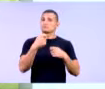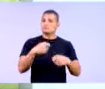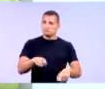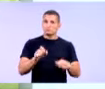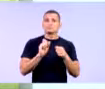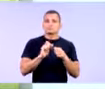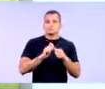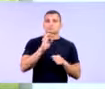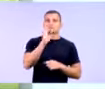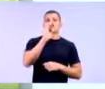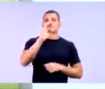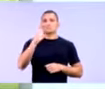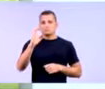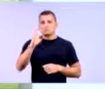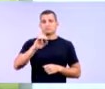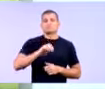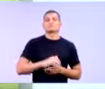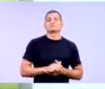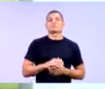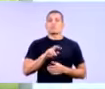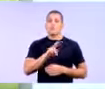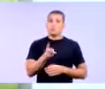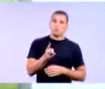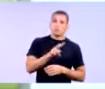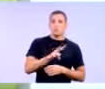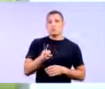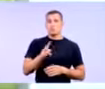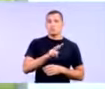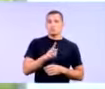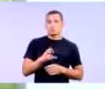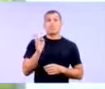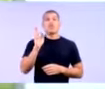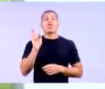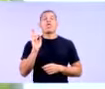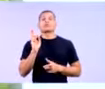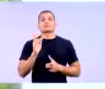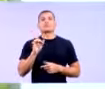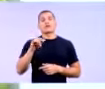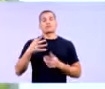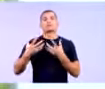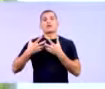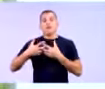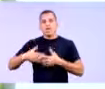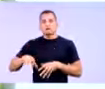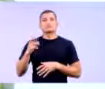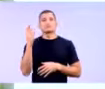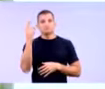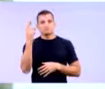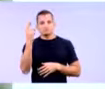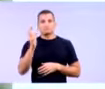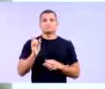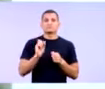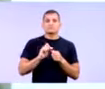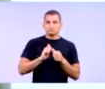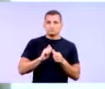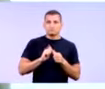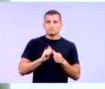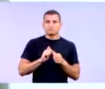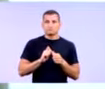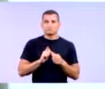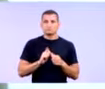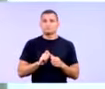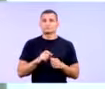de conclusão de curso, ou um ou outro, tá? Quem vai dizer? Aí o IFRO vai dizer, né, se vai fazer. Na verdade,